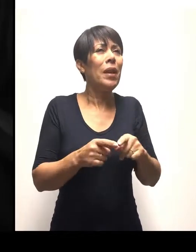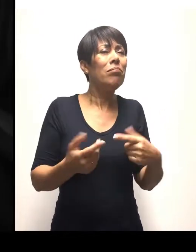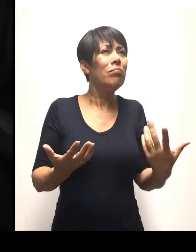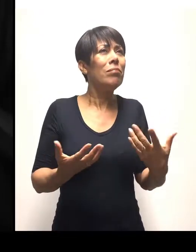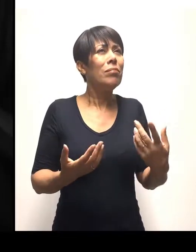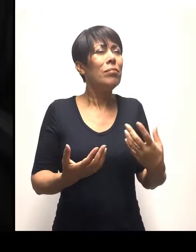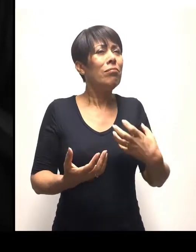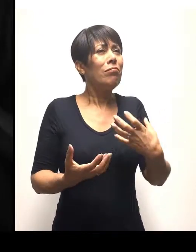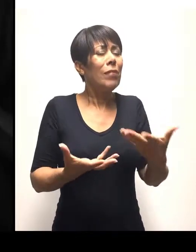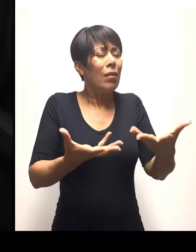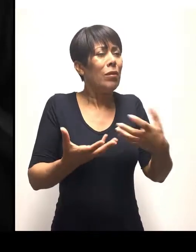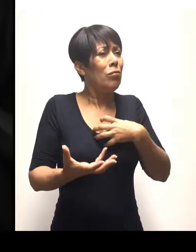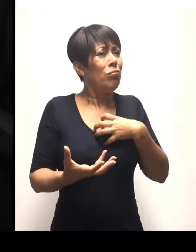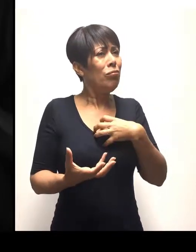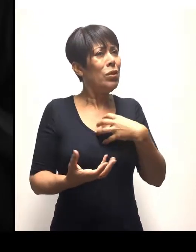também